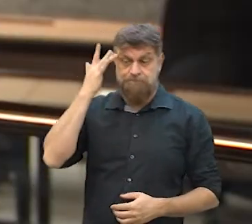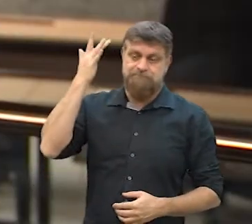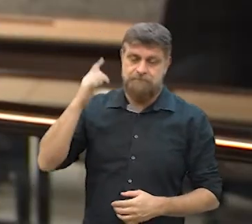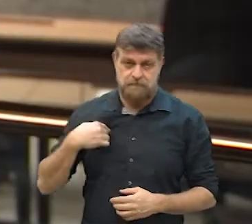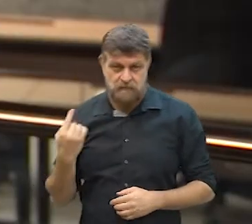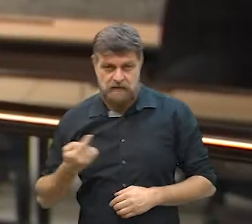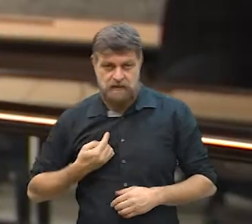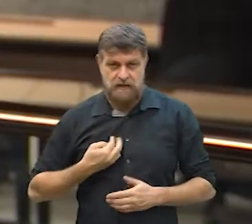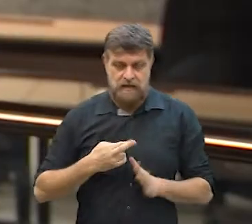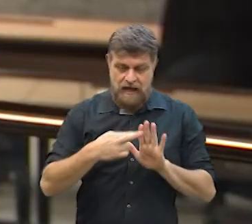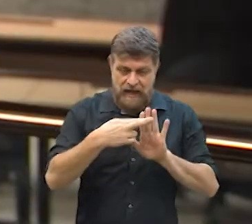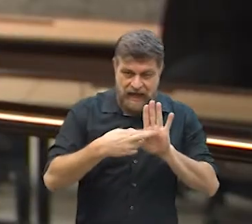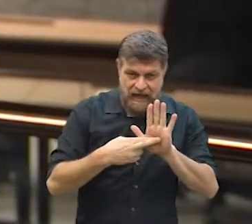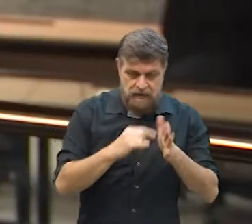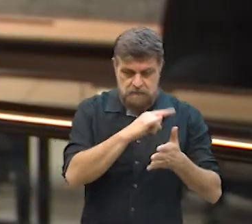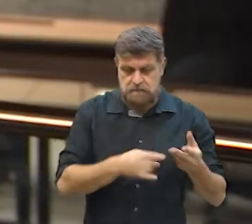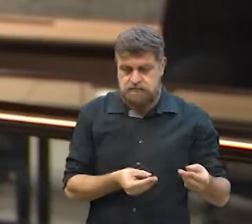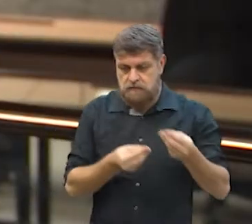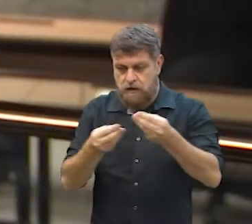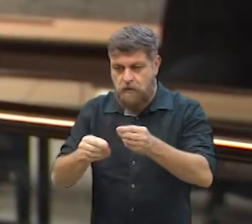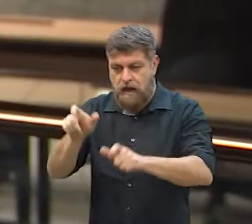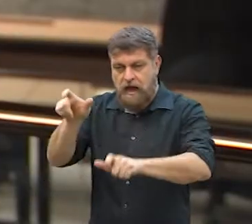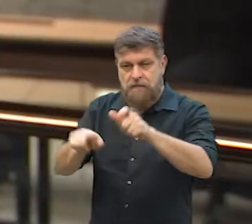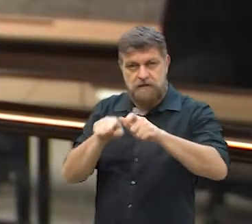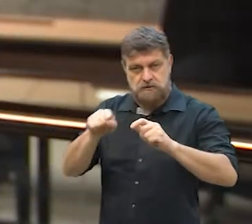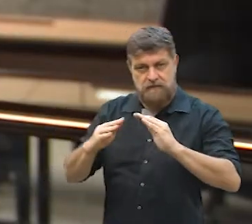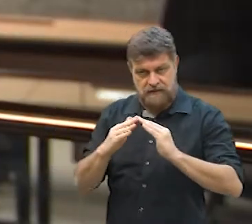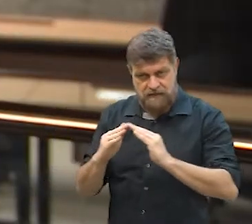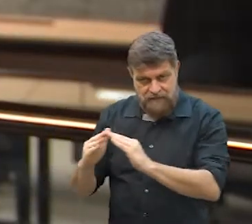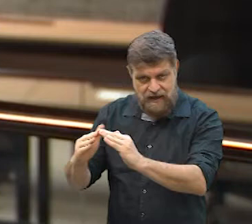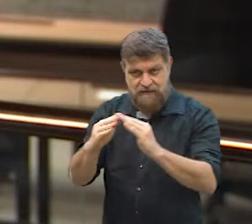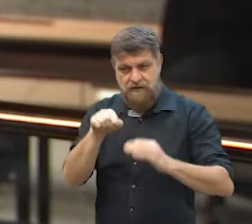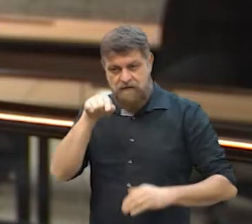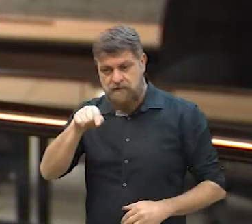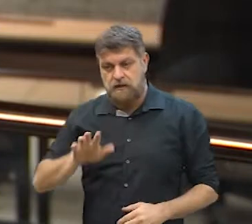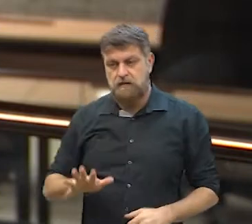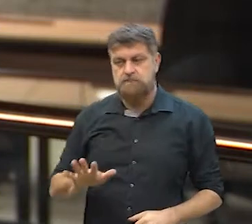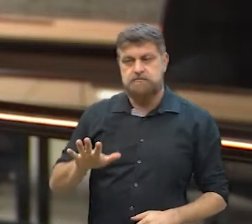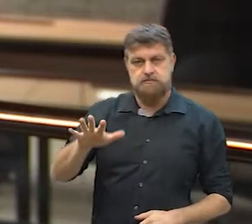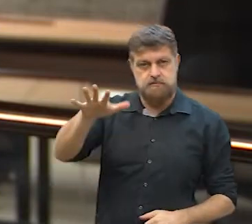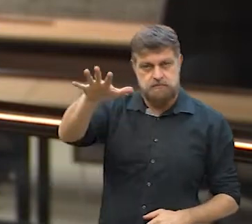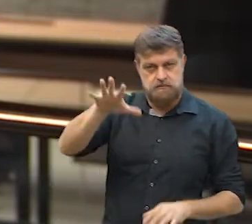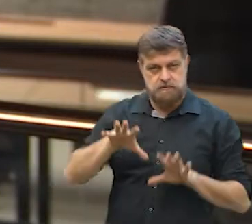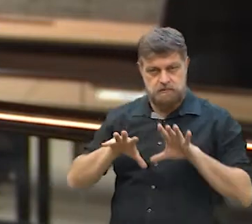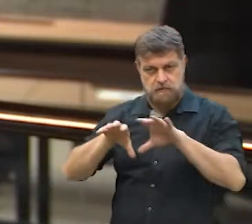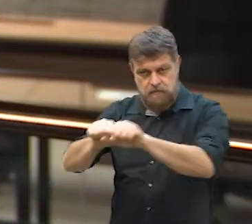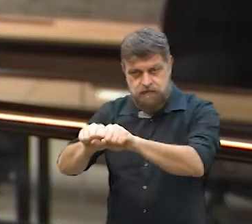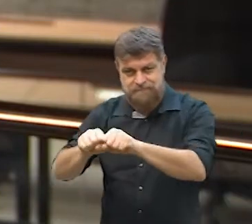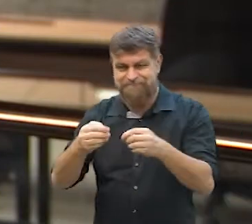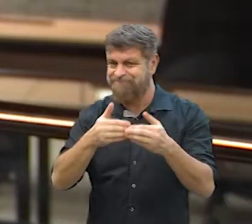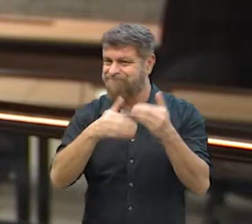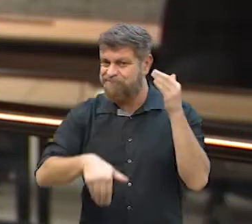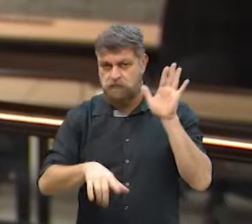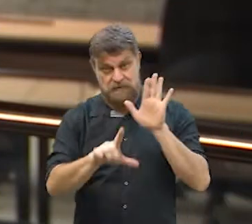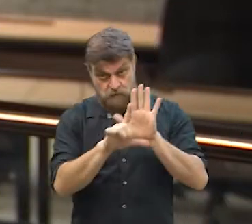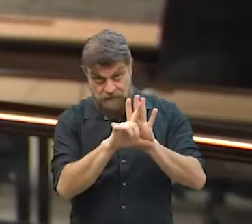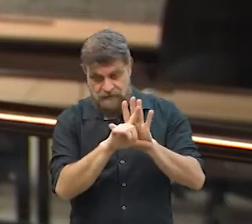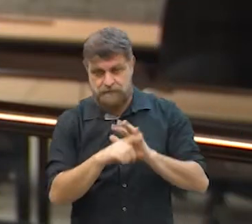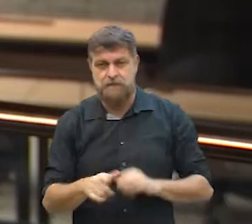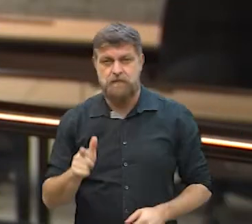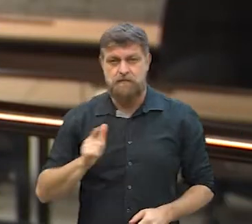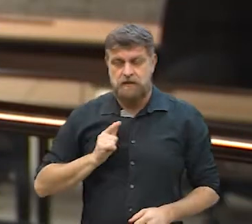ideia da regularização fundiária é legalizar a permanência de moradores de áreas urbanas ocupadas em